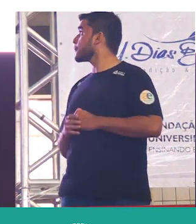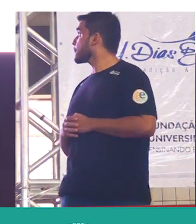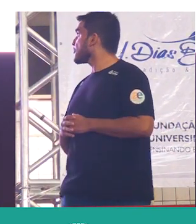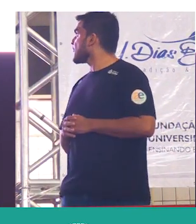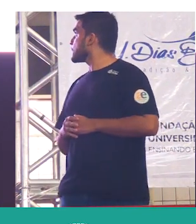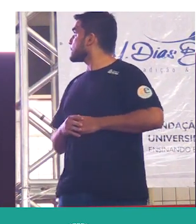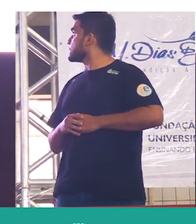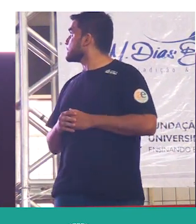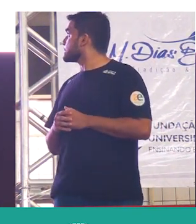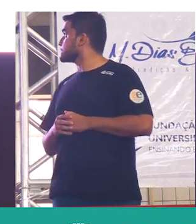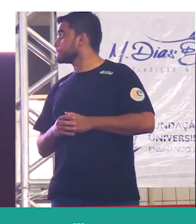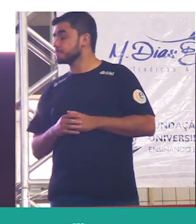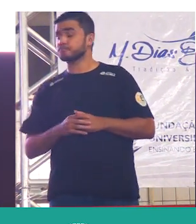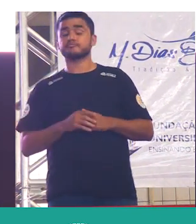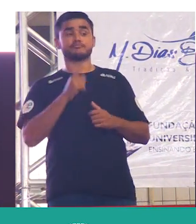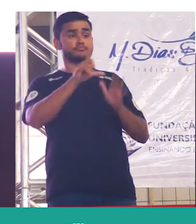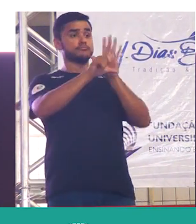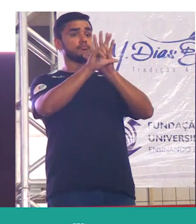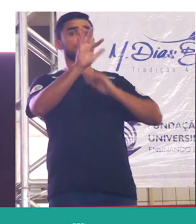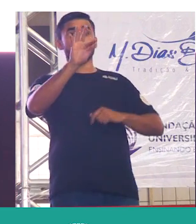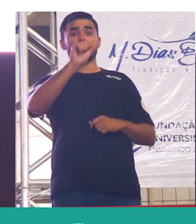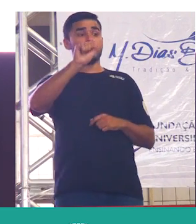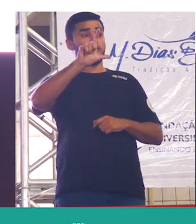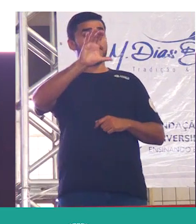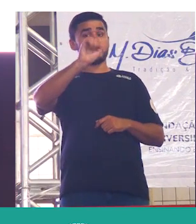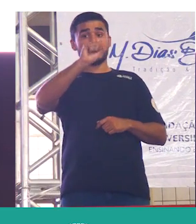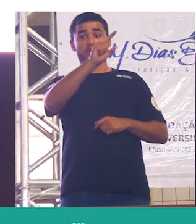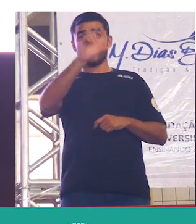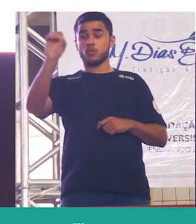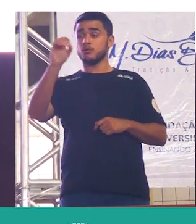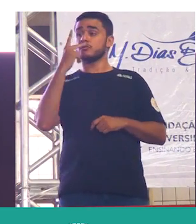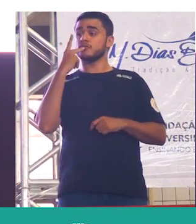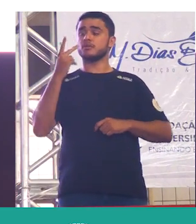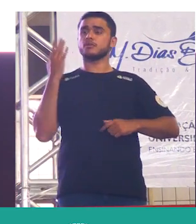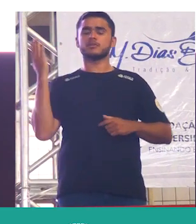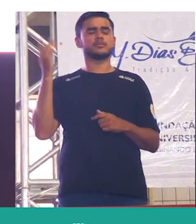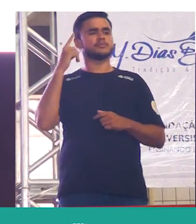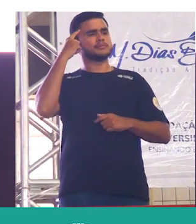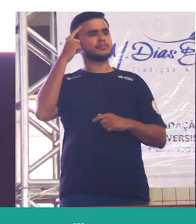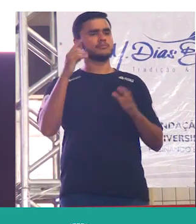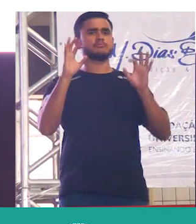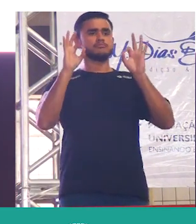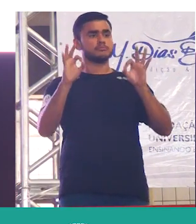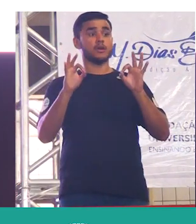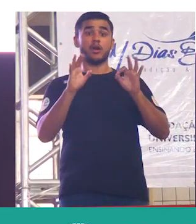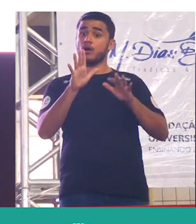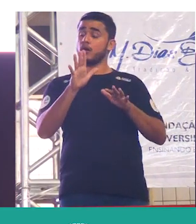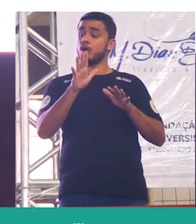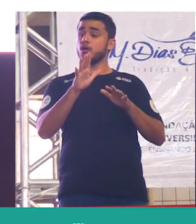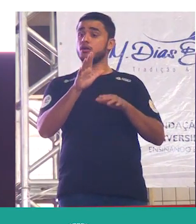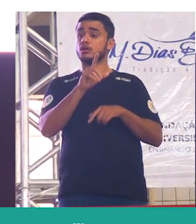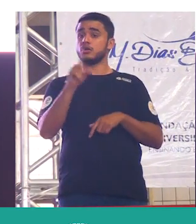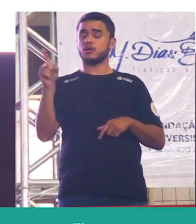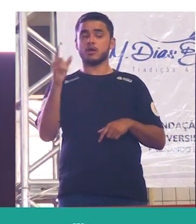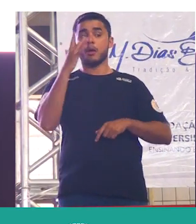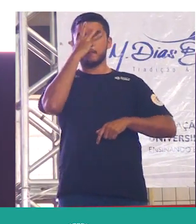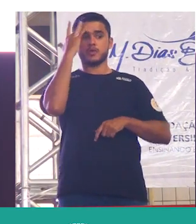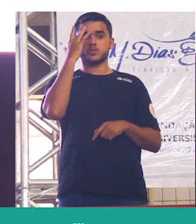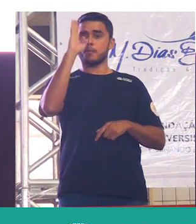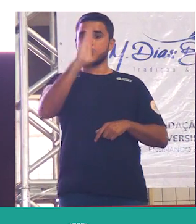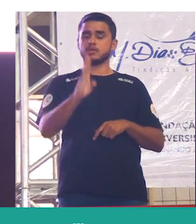É uma lei que dizia que, entre outras coisas, não poderia mais haver, pessoal, no